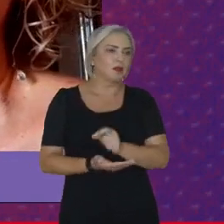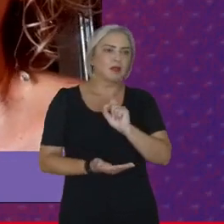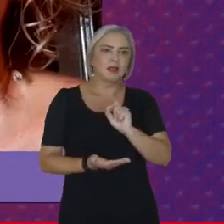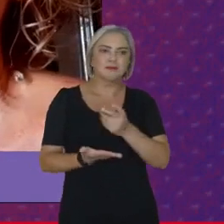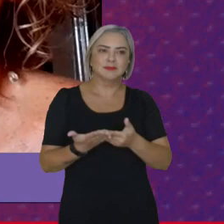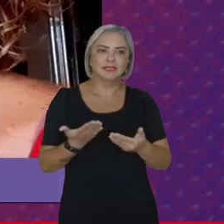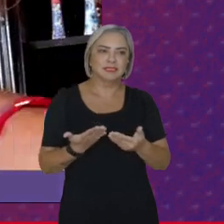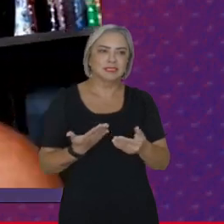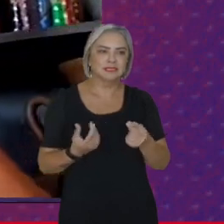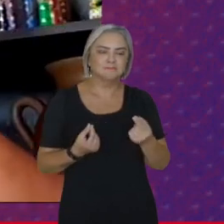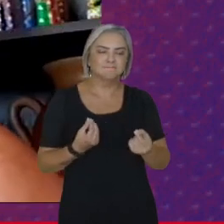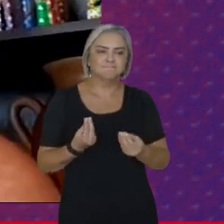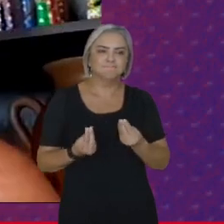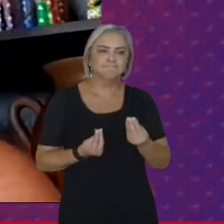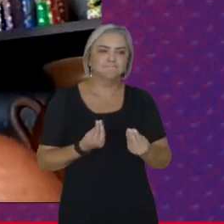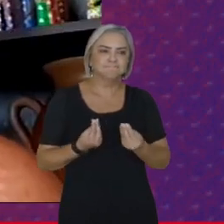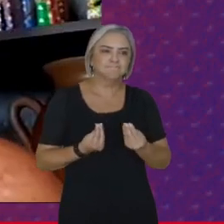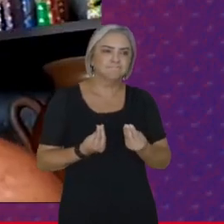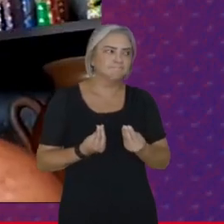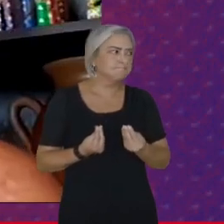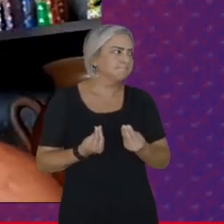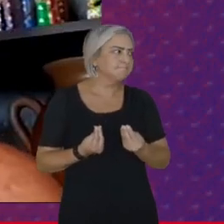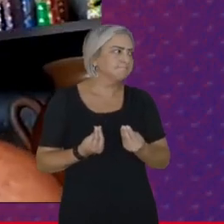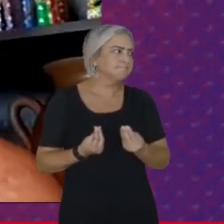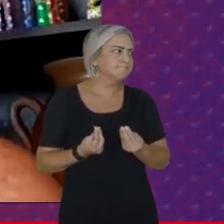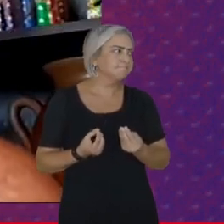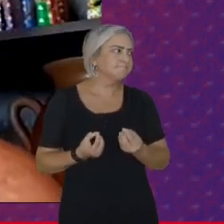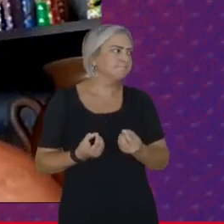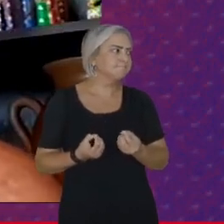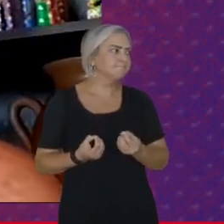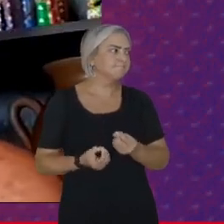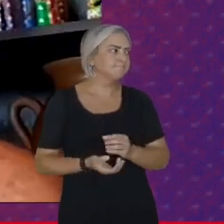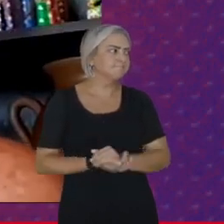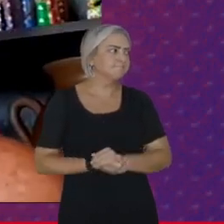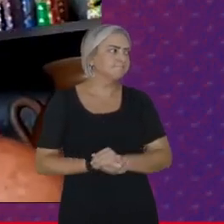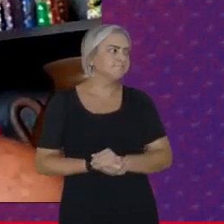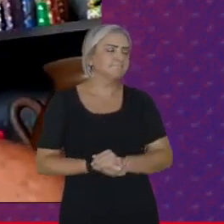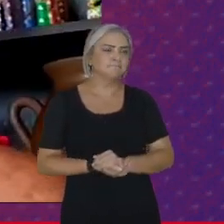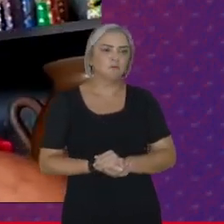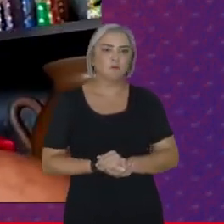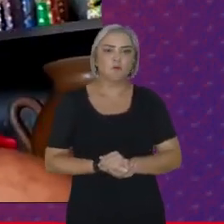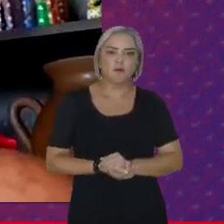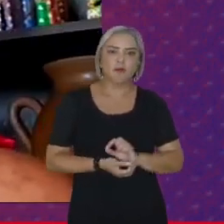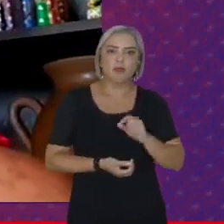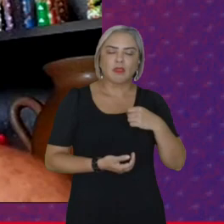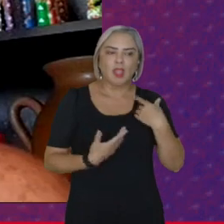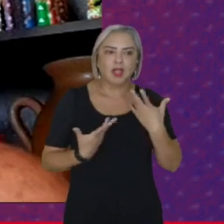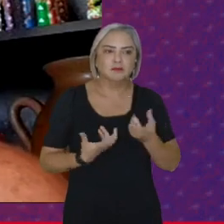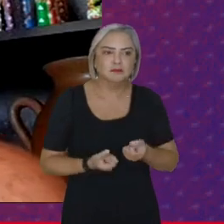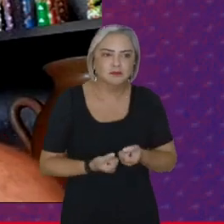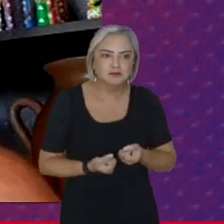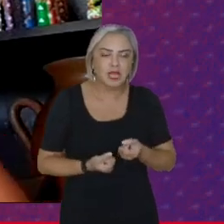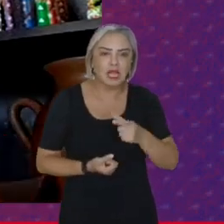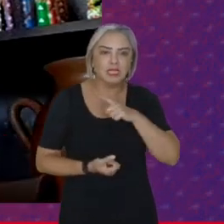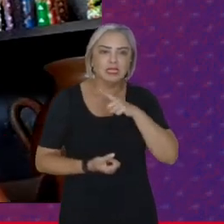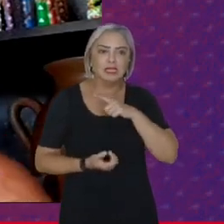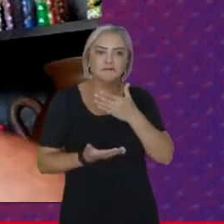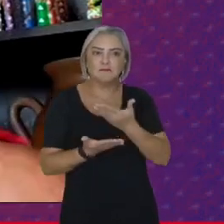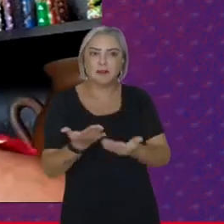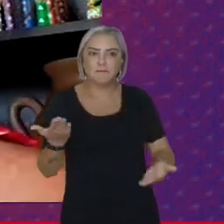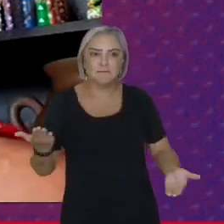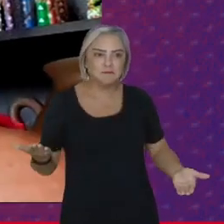e no campo, né, da saúde da mulher, uma coisa que eu consigo vislumbrar que houve uma